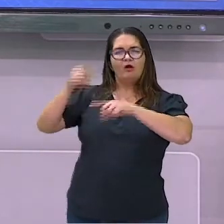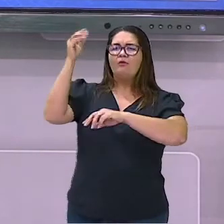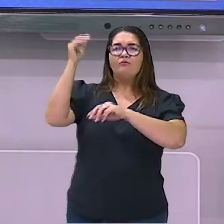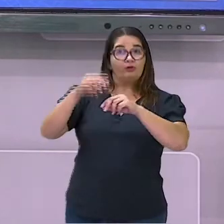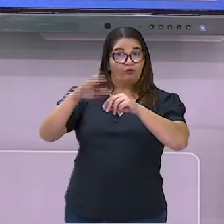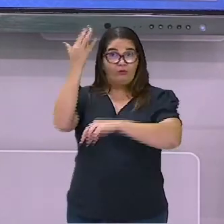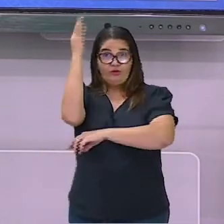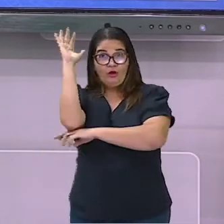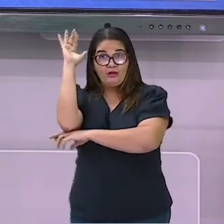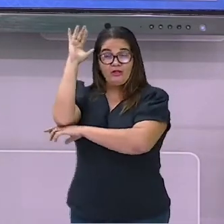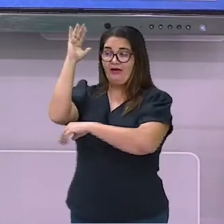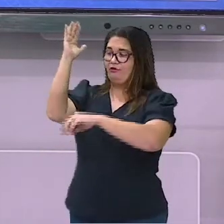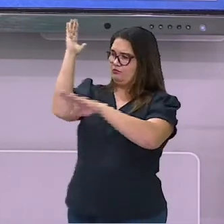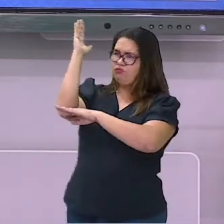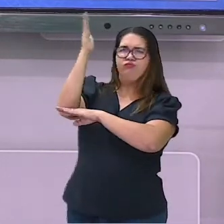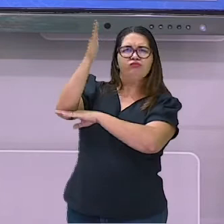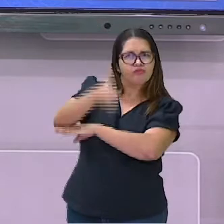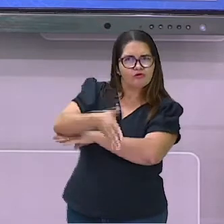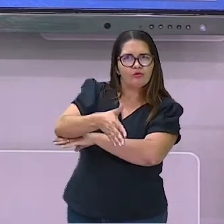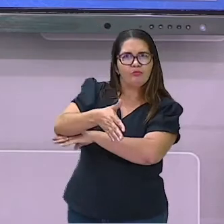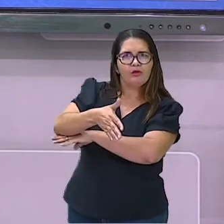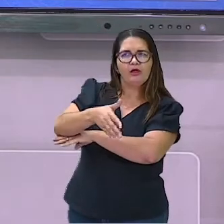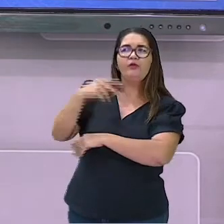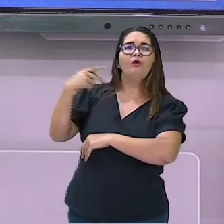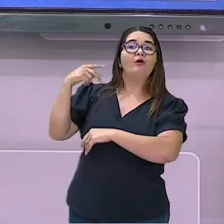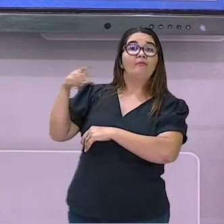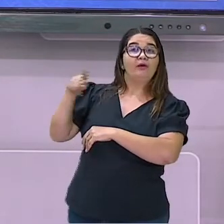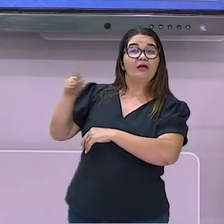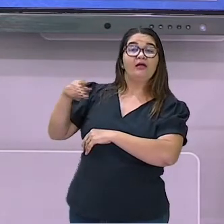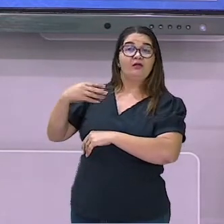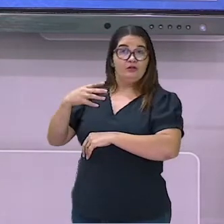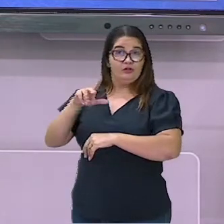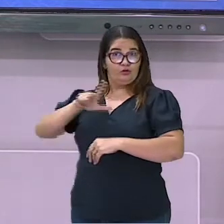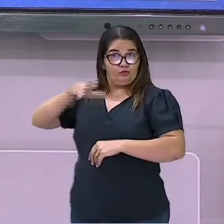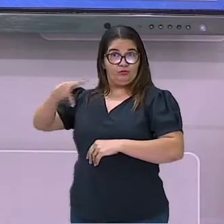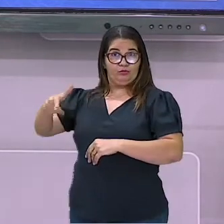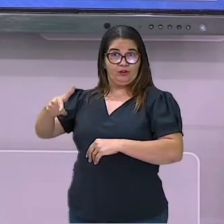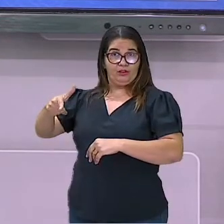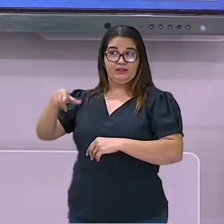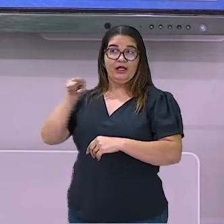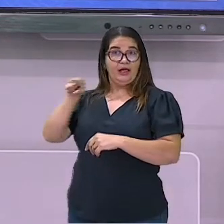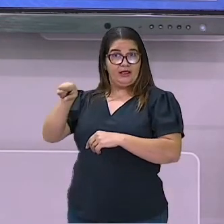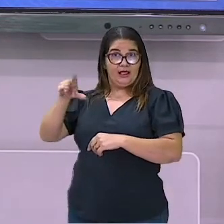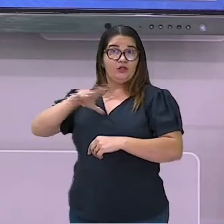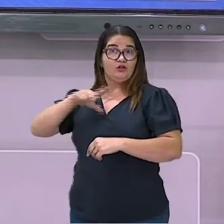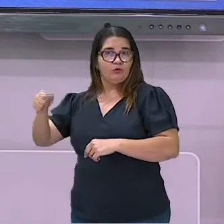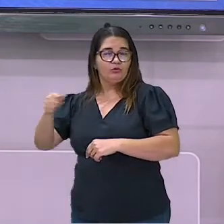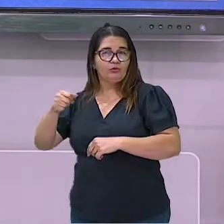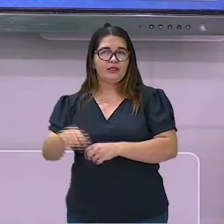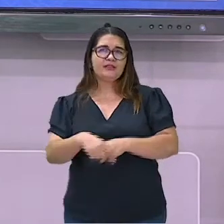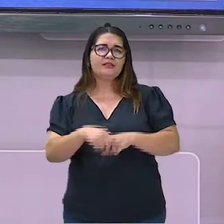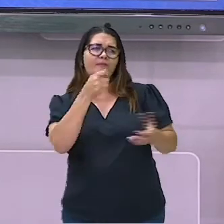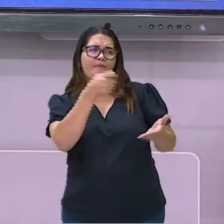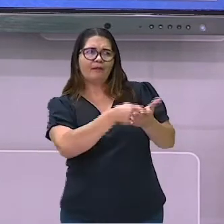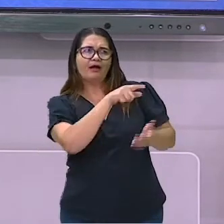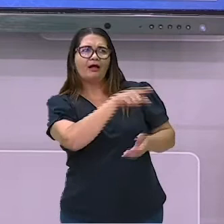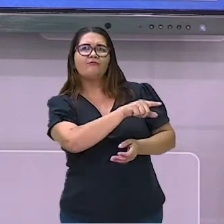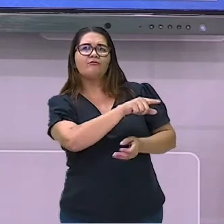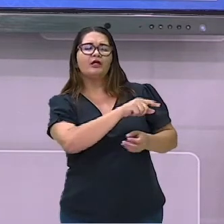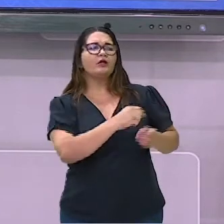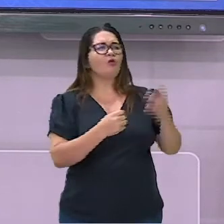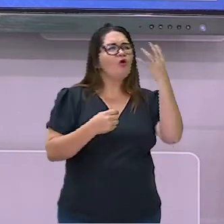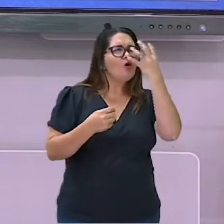incursões estrangeiras e fundar vilas e fortes, iniciar o cultivo da cana-de-açúcar.